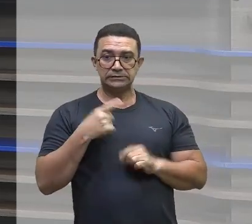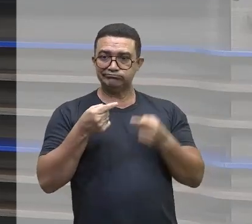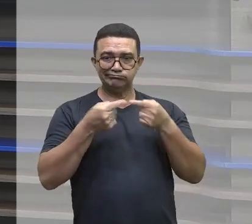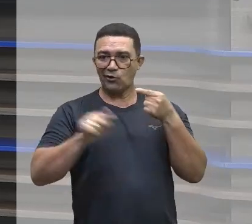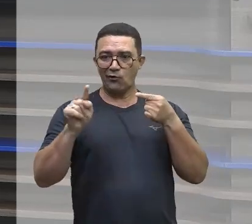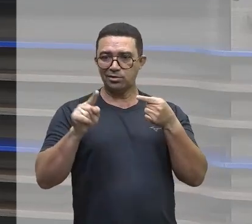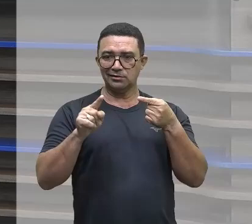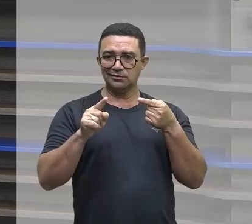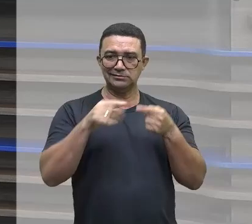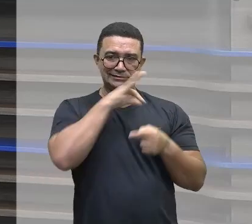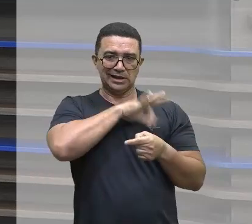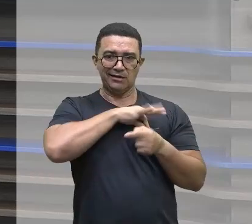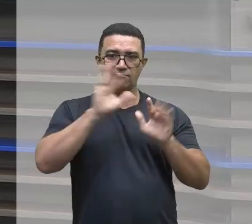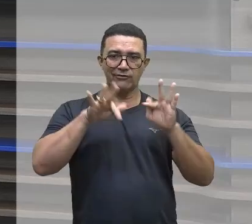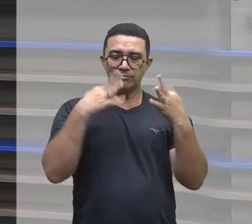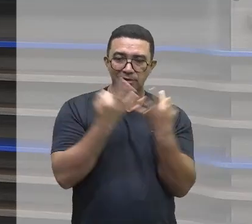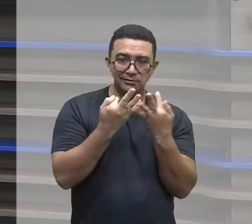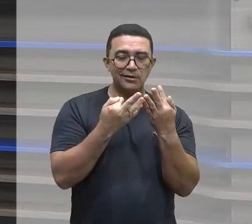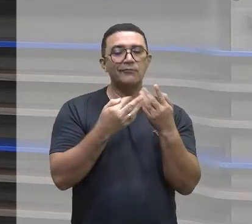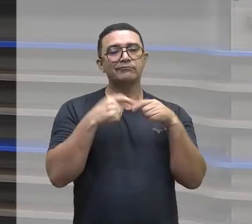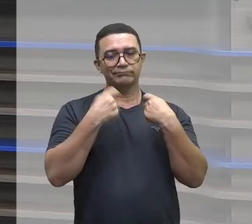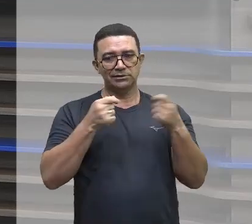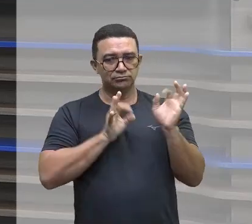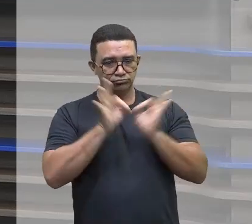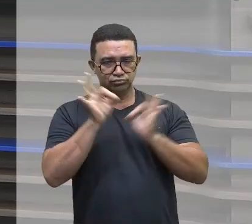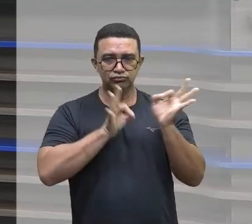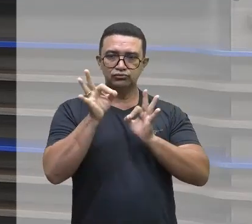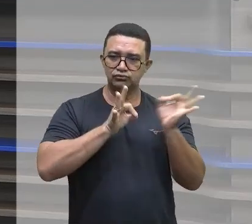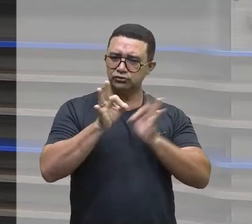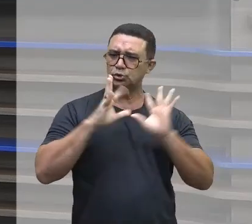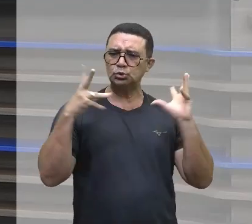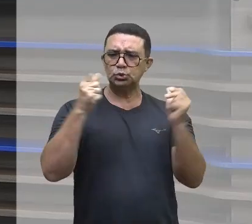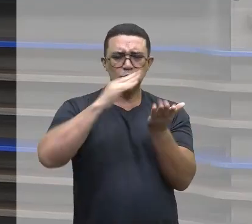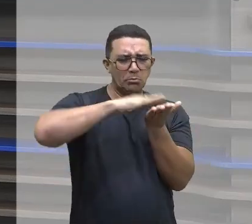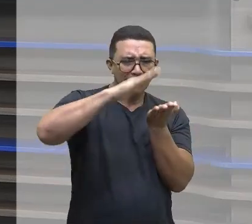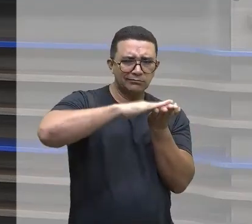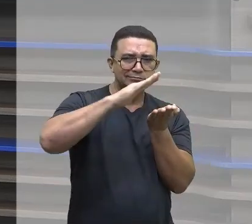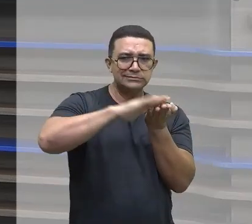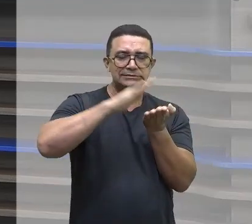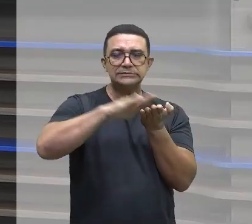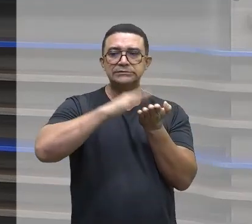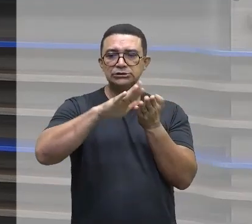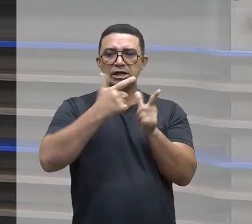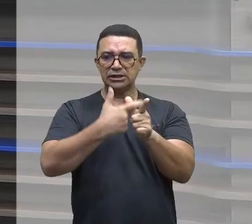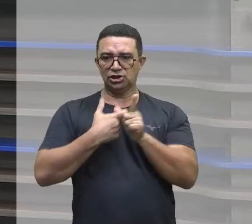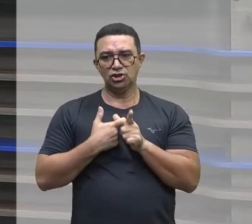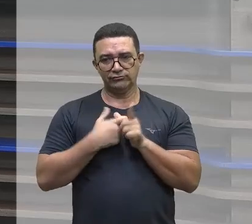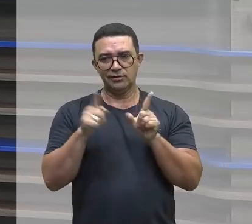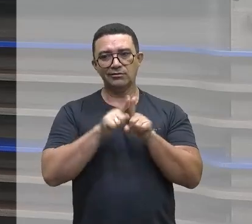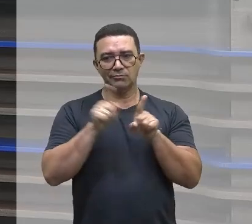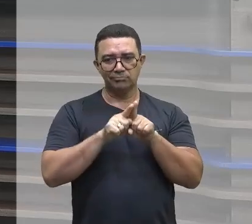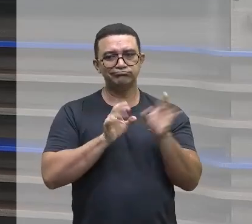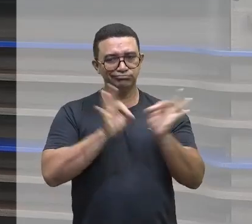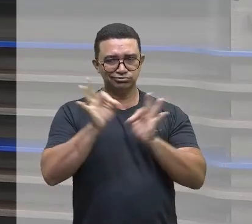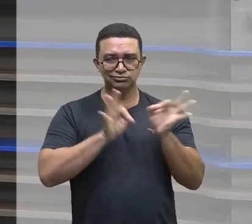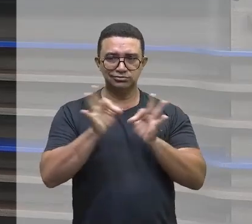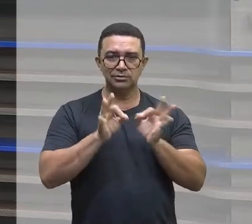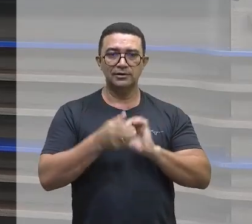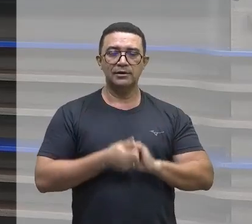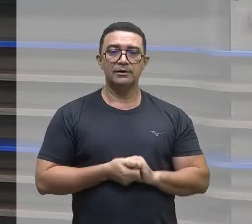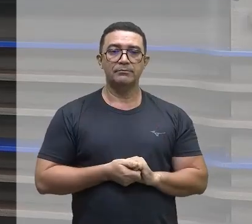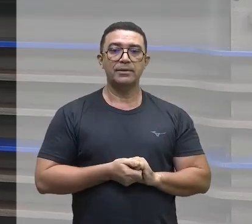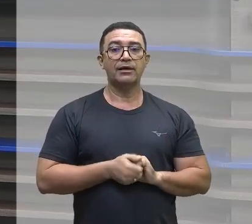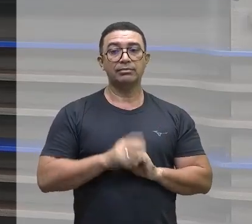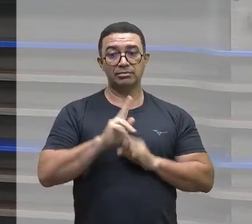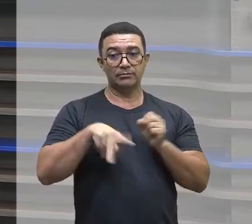preciso reorganizar todas essas despesas, todas essas dívidas e o dinheiro que você recebe para poder